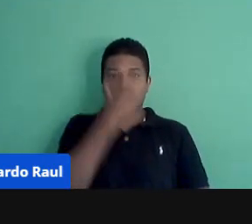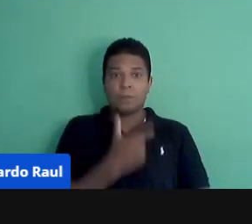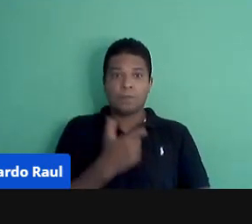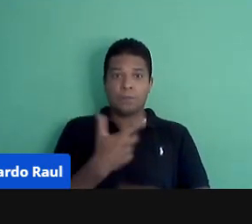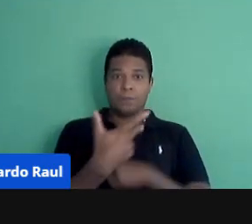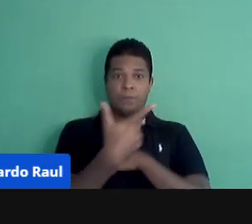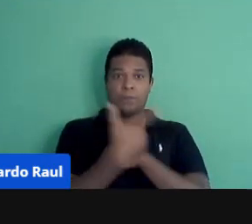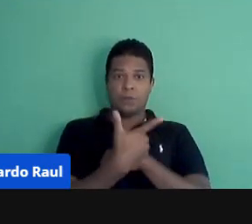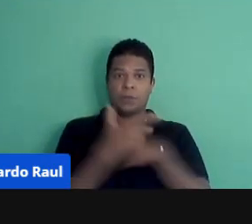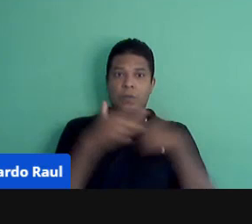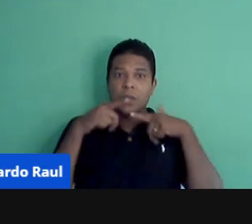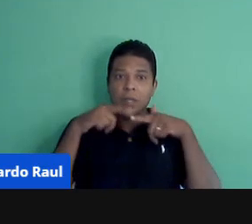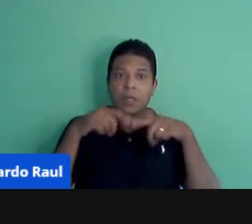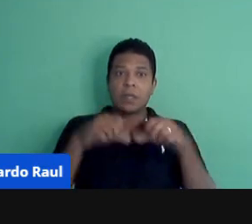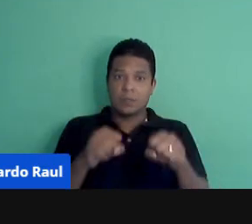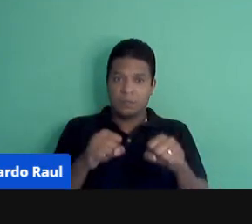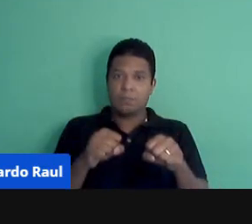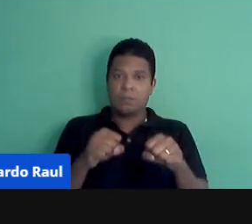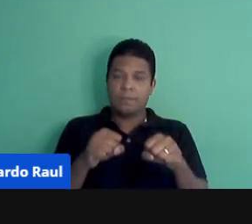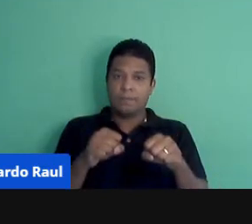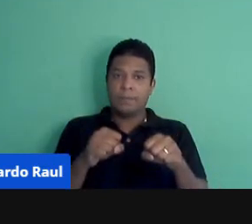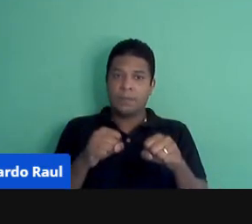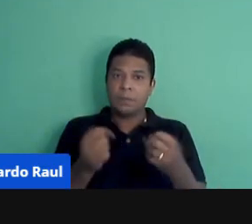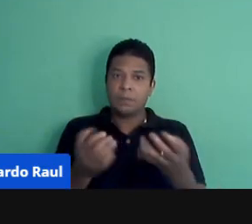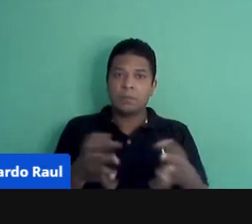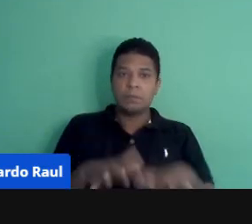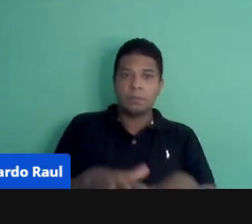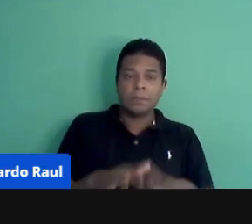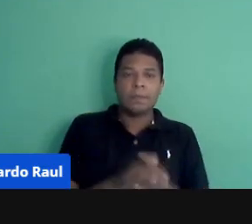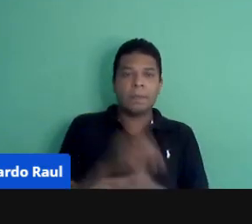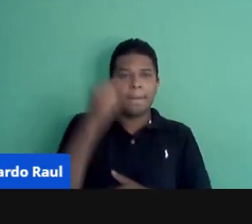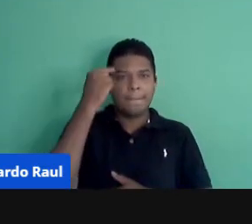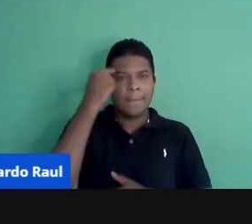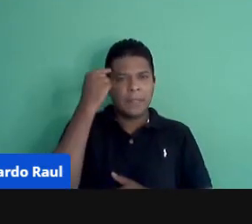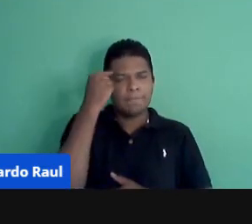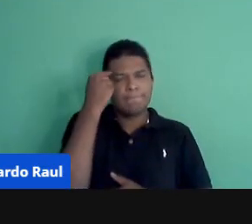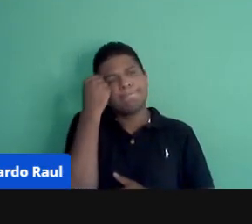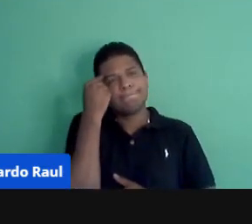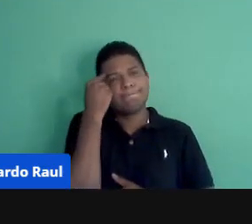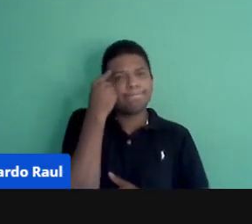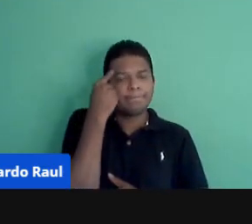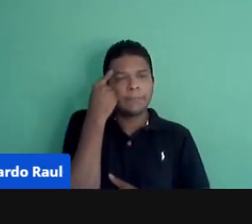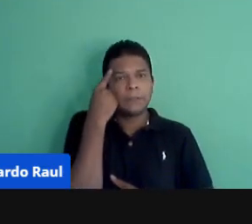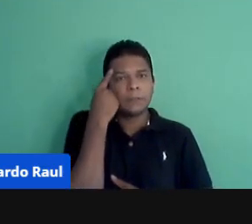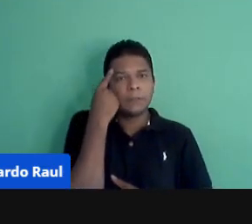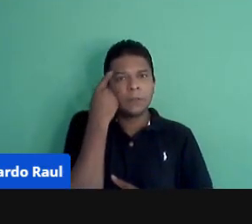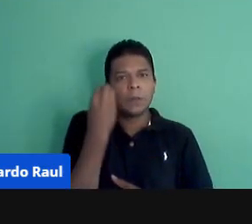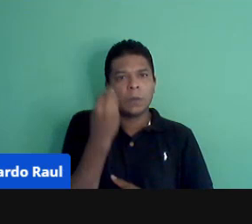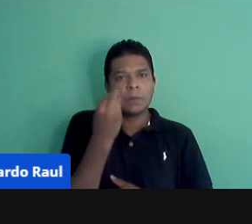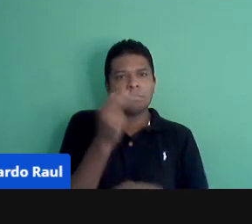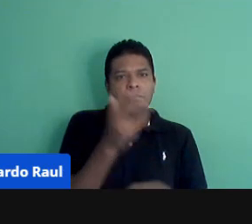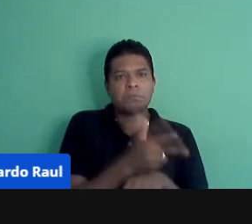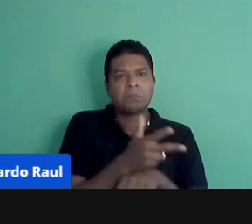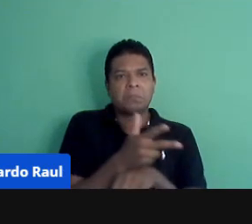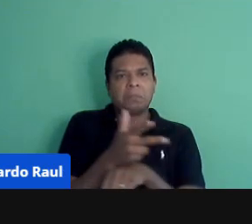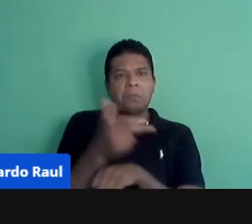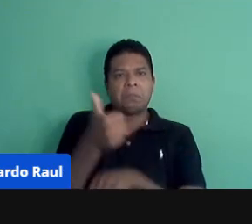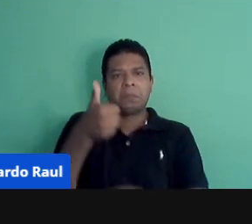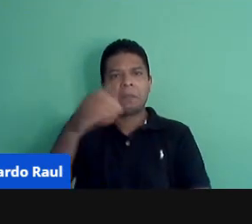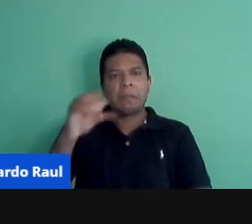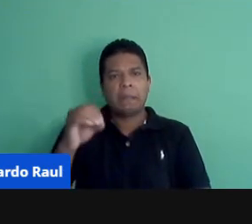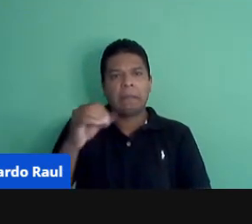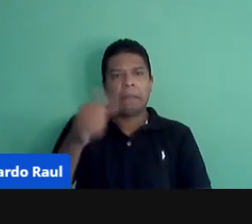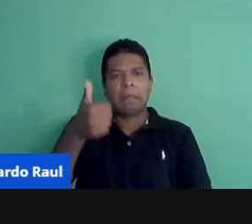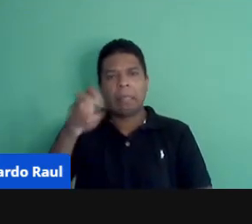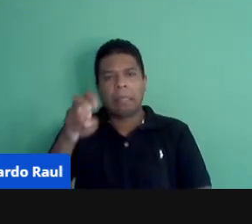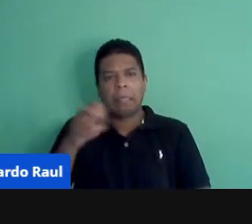ser extremamente acessível. Pensei nisso também, né? Também pensei, ele não vai assistir um vídeo de 10, 15 ou 20 minutos de